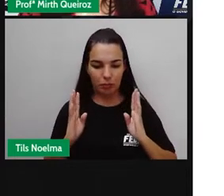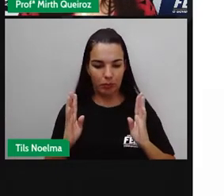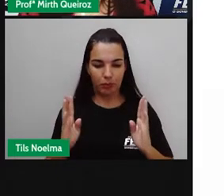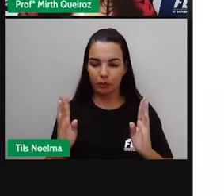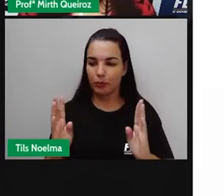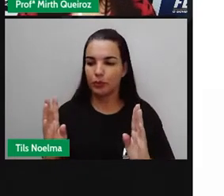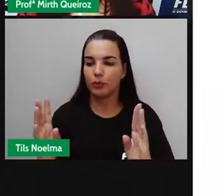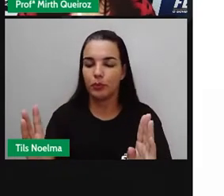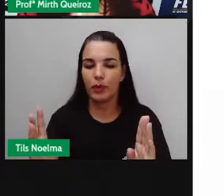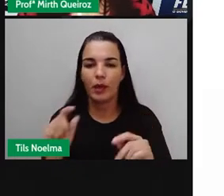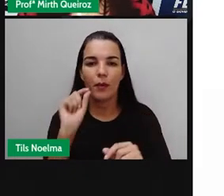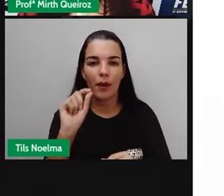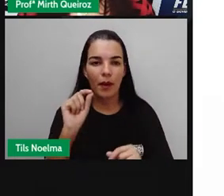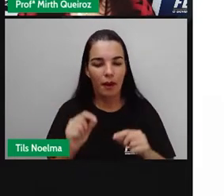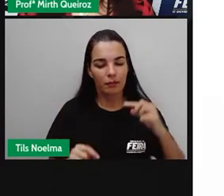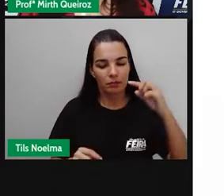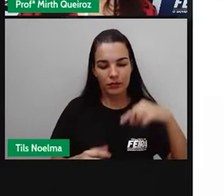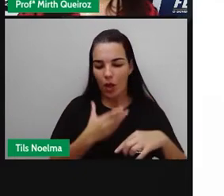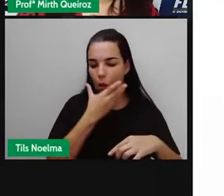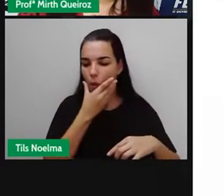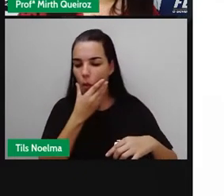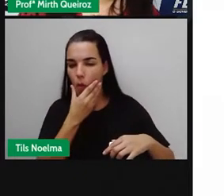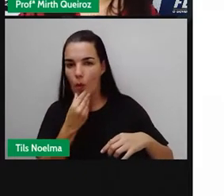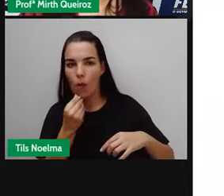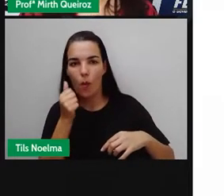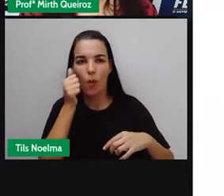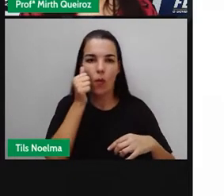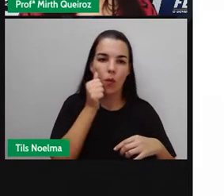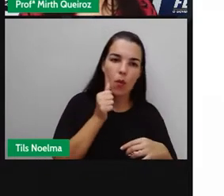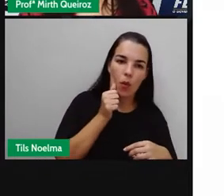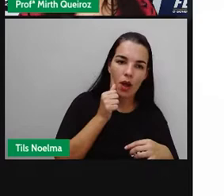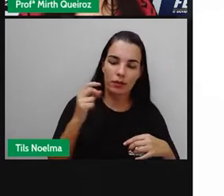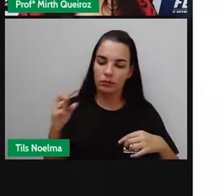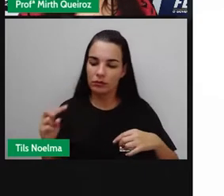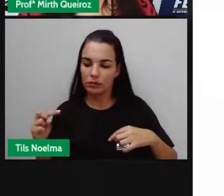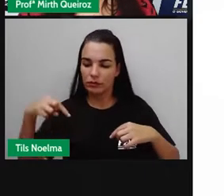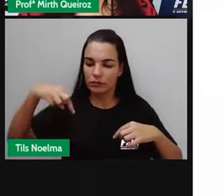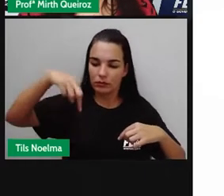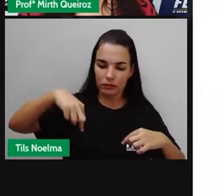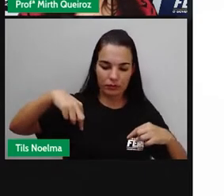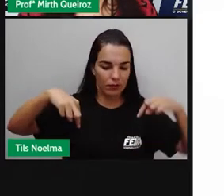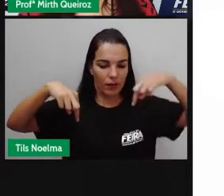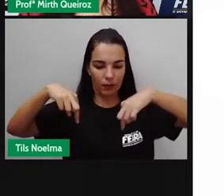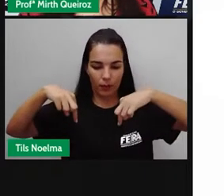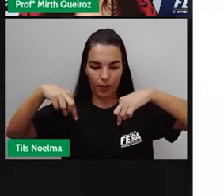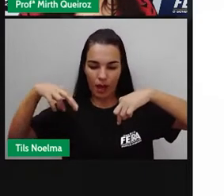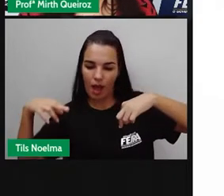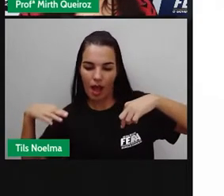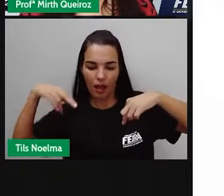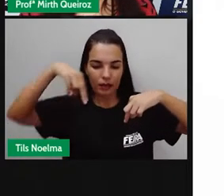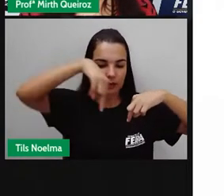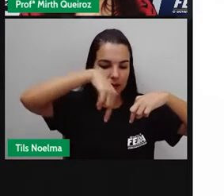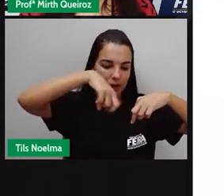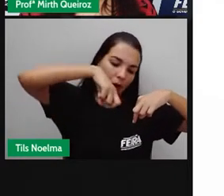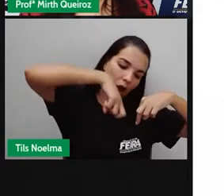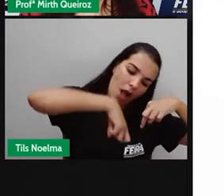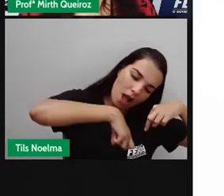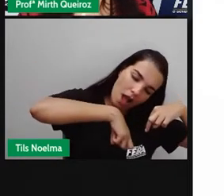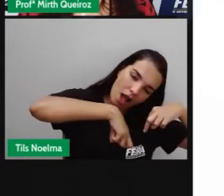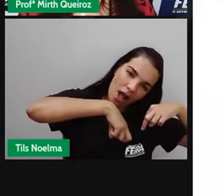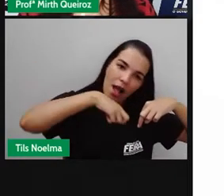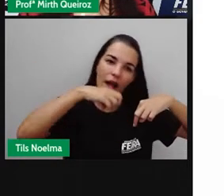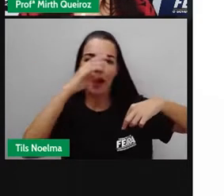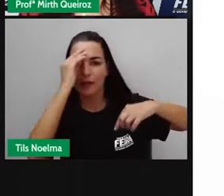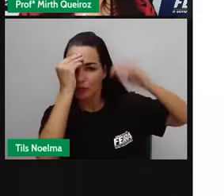Os cavalheiros cumprimentam as damas, ou as damas cumprimentam também os cavalheiros, que a gente vai ver aí como acontece esses passos,